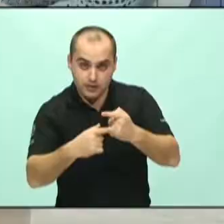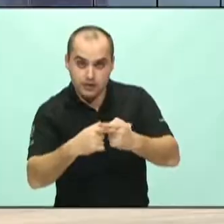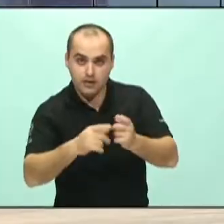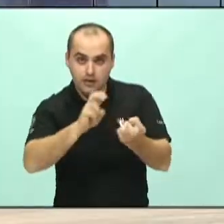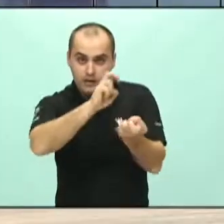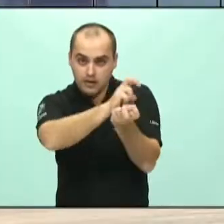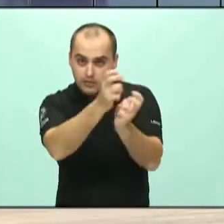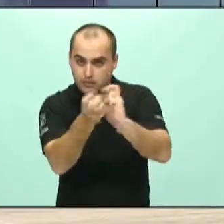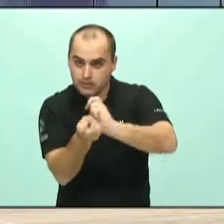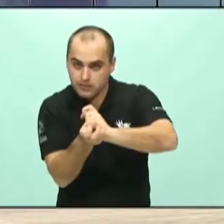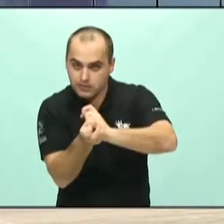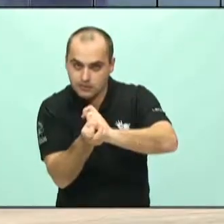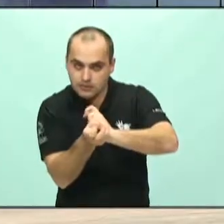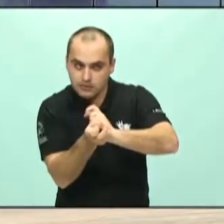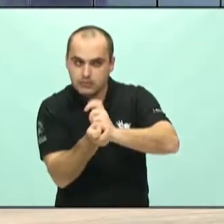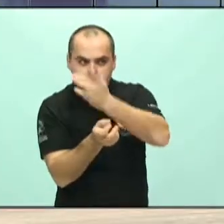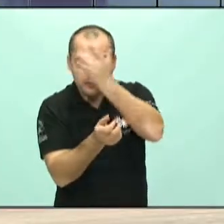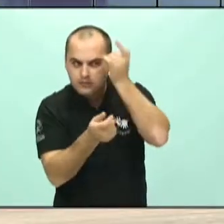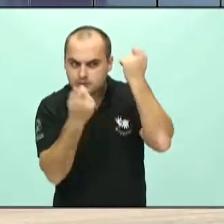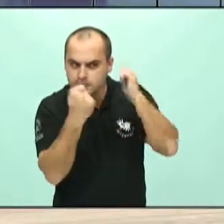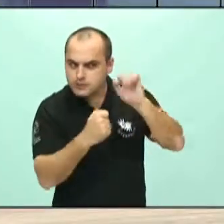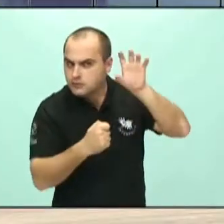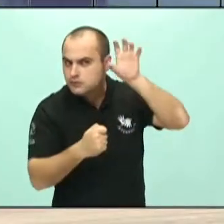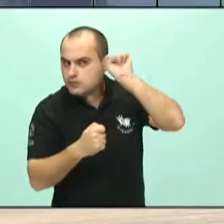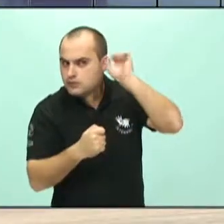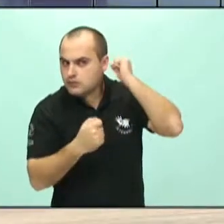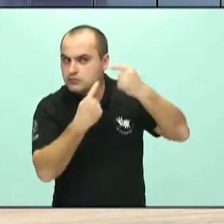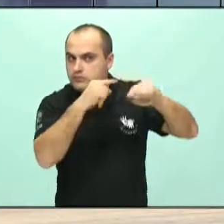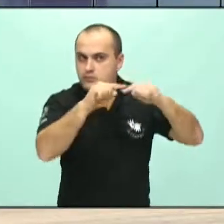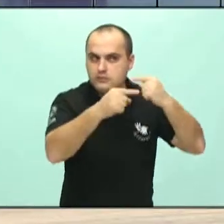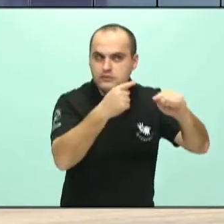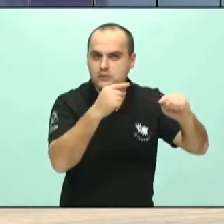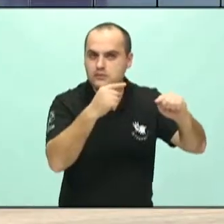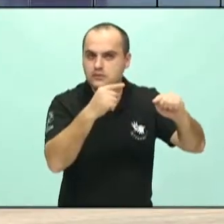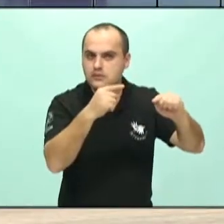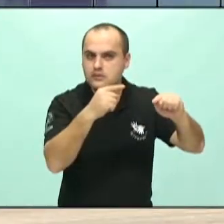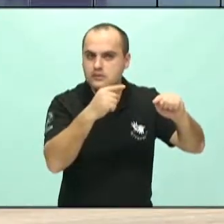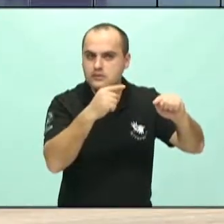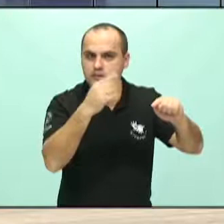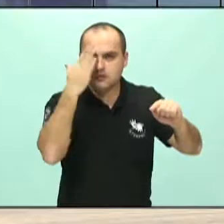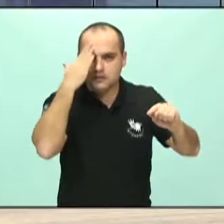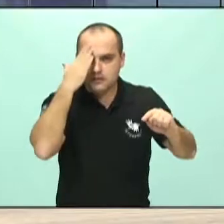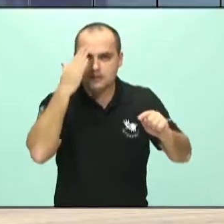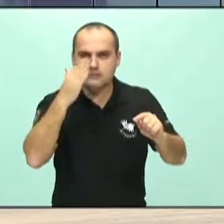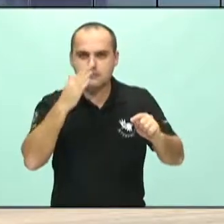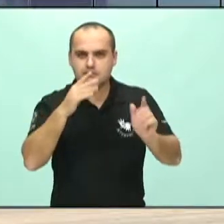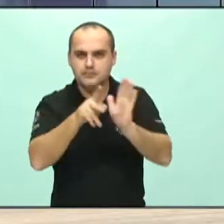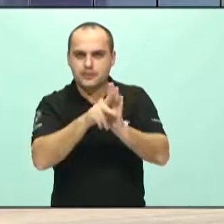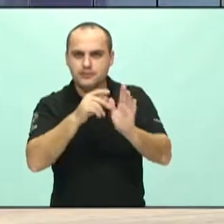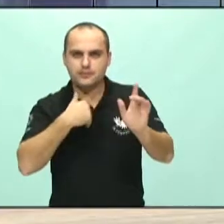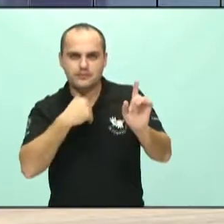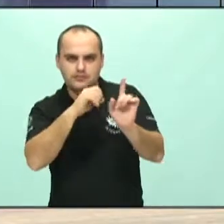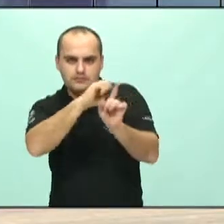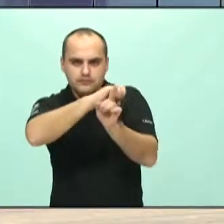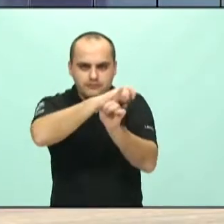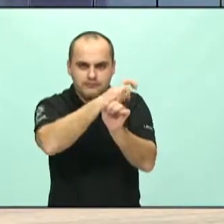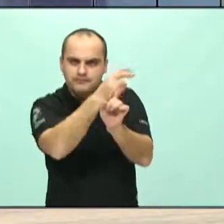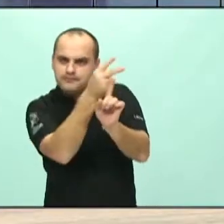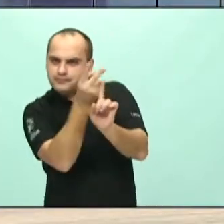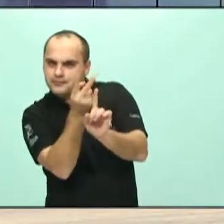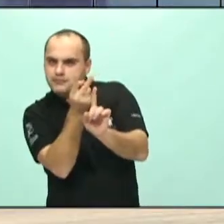trabalha a percepção. Ela tem que escutar a música, interpretar, ela tem que jogar. Ou seja, quando eu jogo um golpe no colega, eu tenho que mais ou